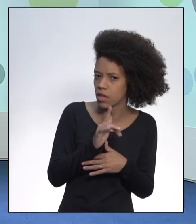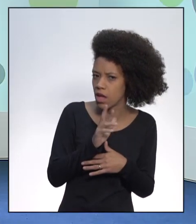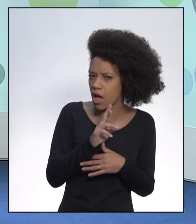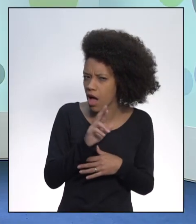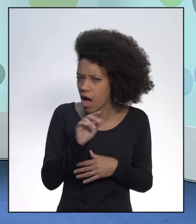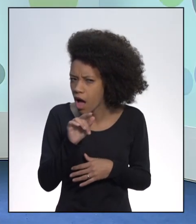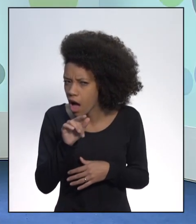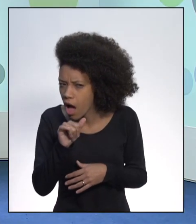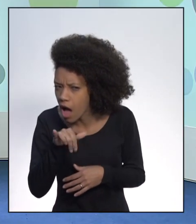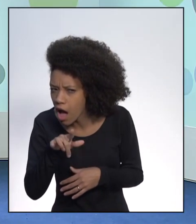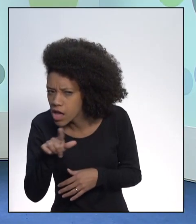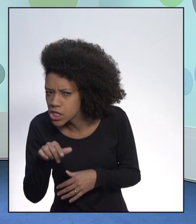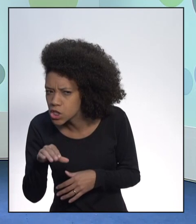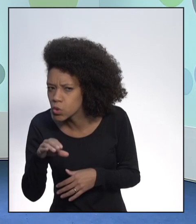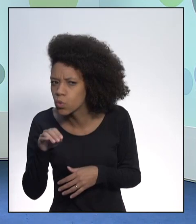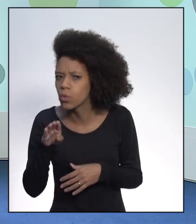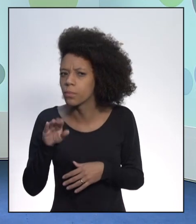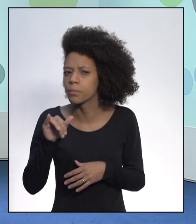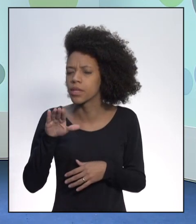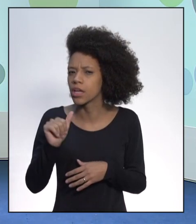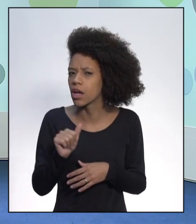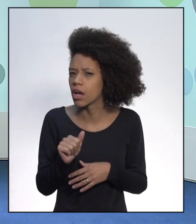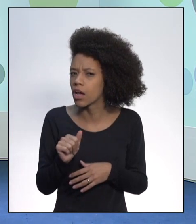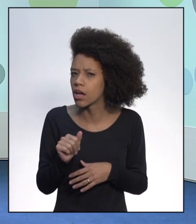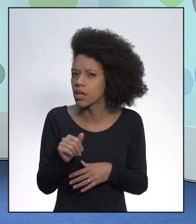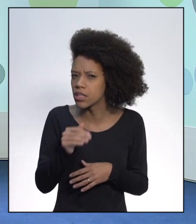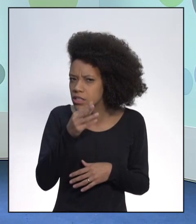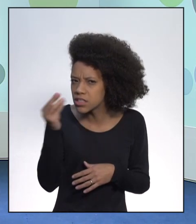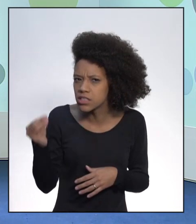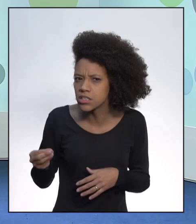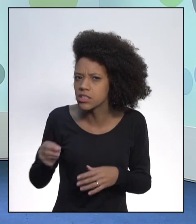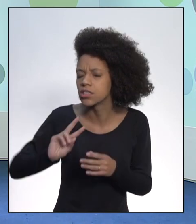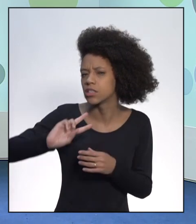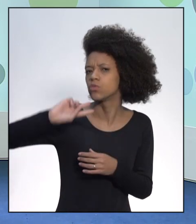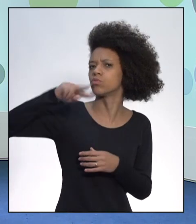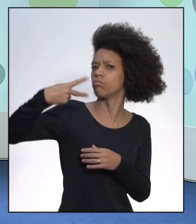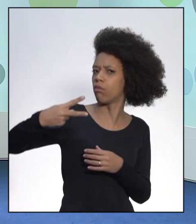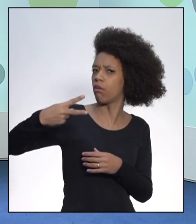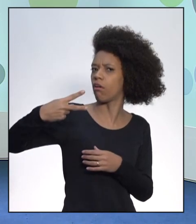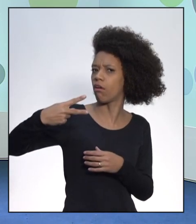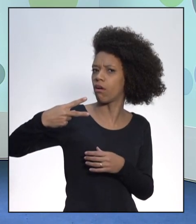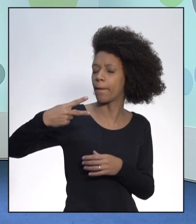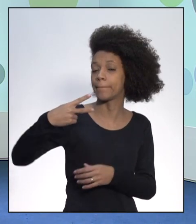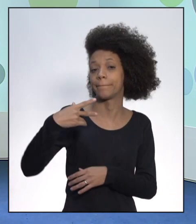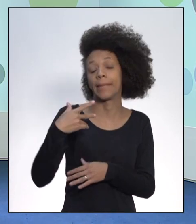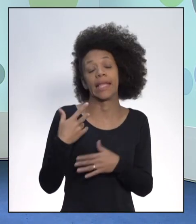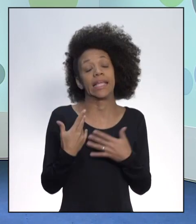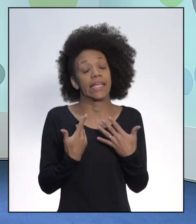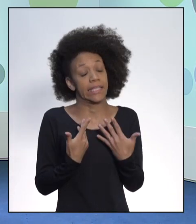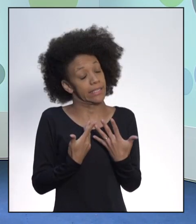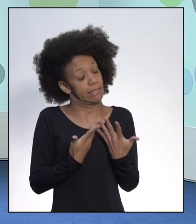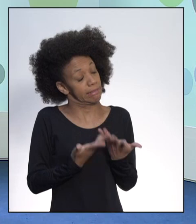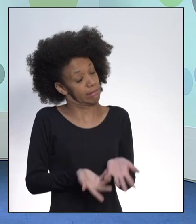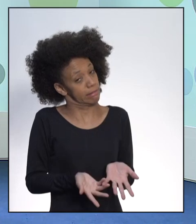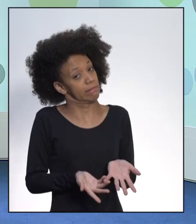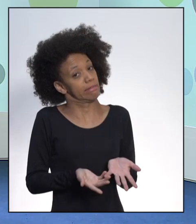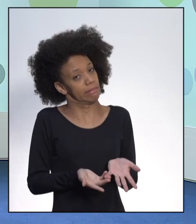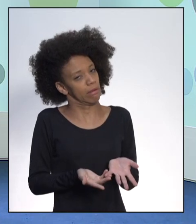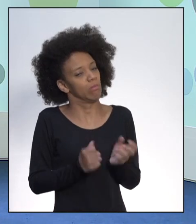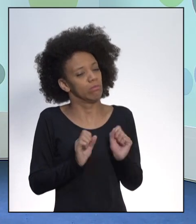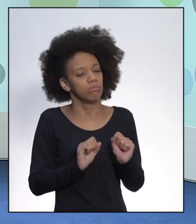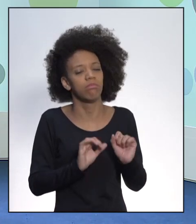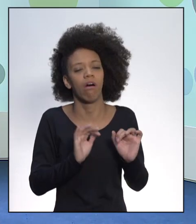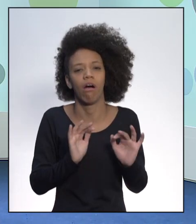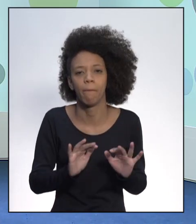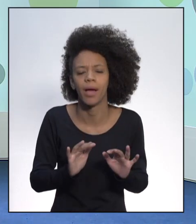8? Isso, colocaram raiz cúbica acho que esqueceram de colocar o expoente ali no número. Então, talvez seja isso também. Mas